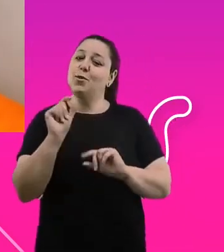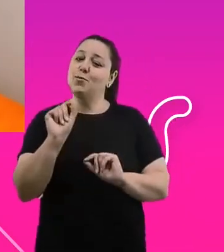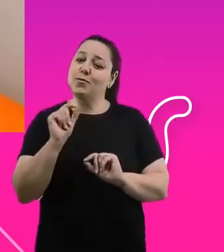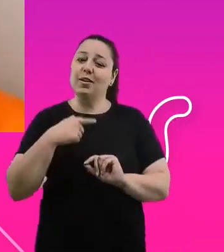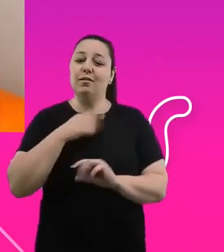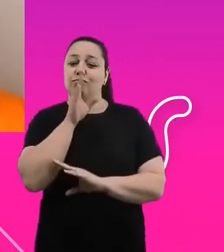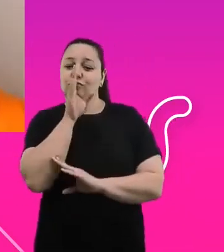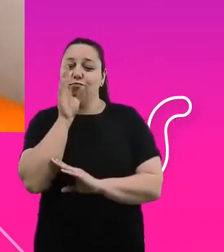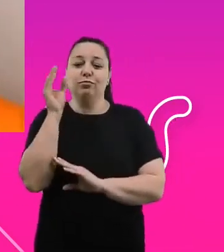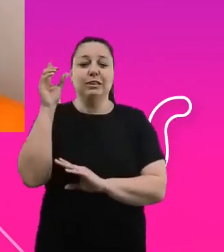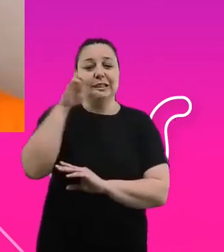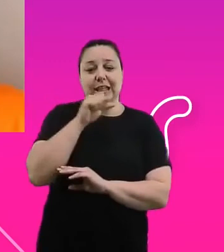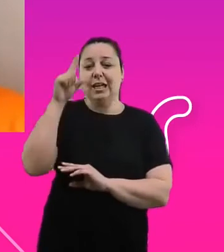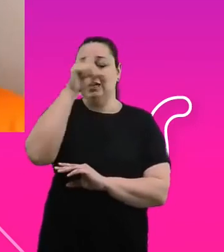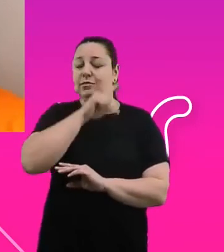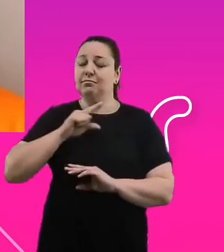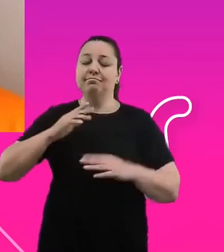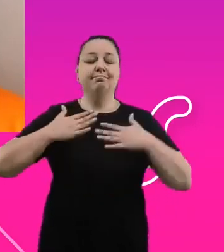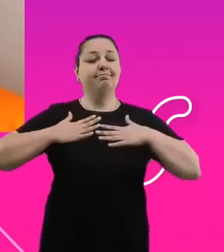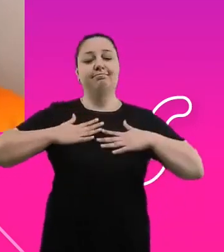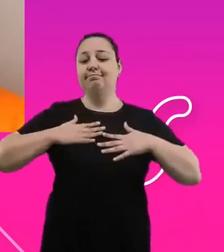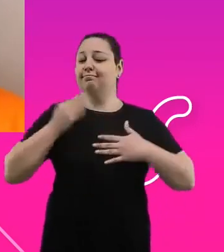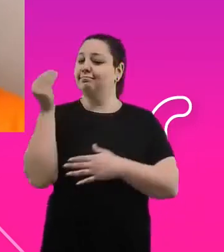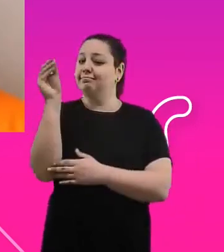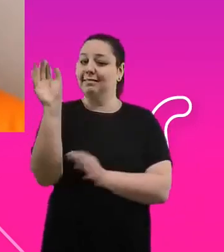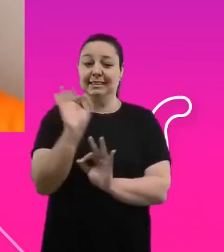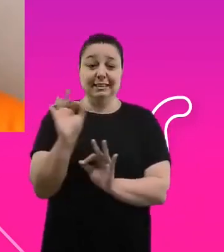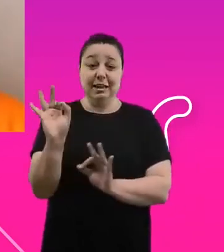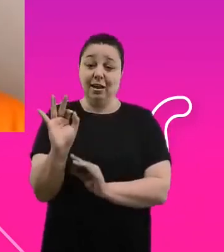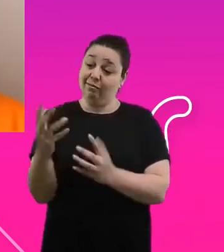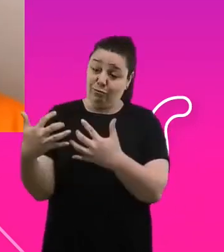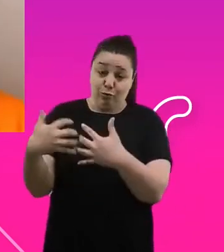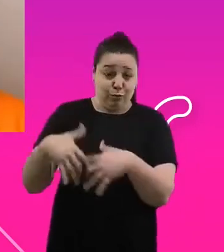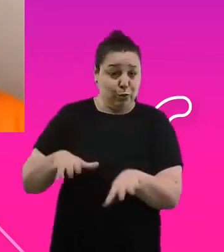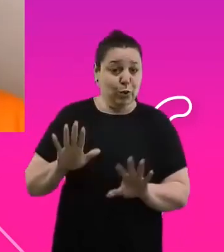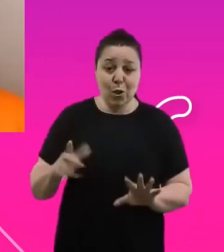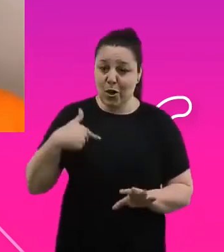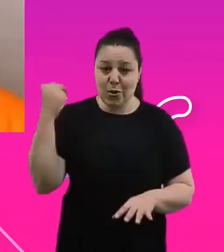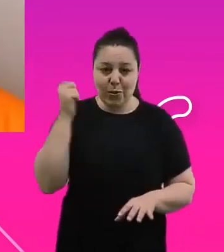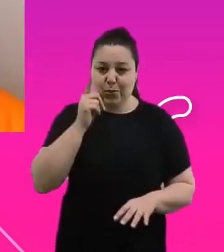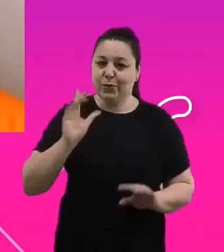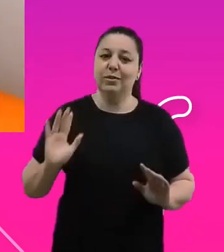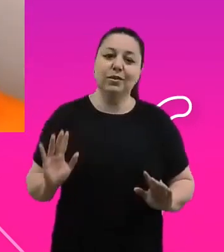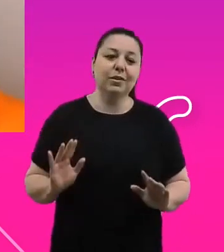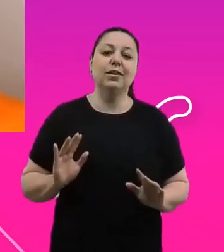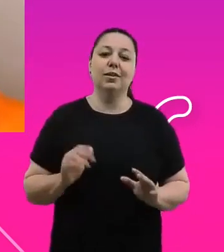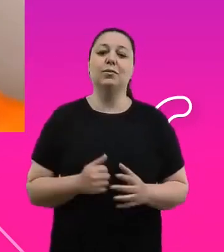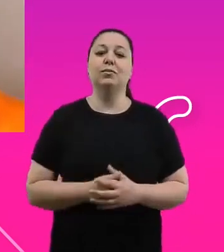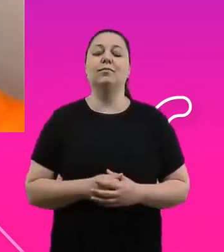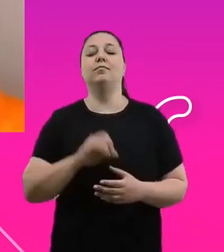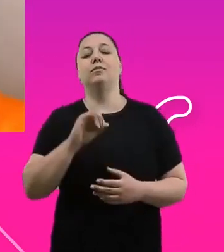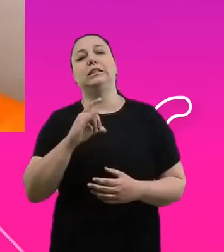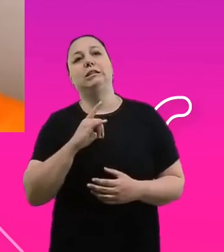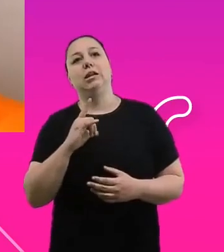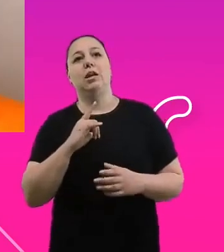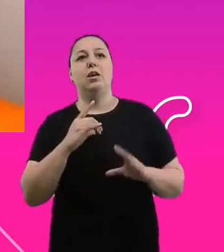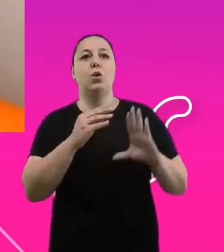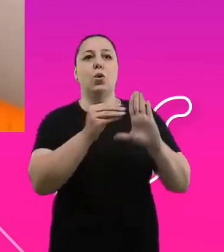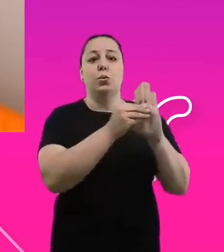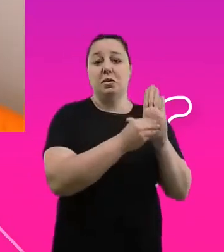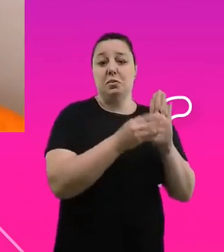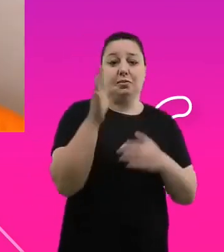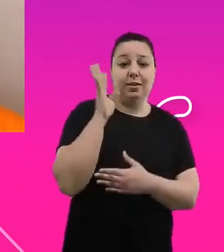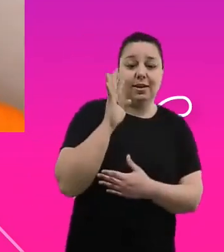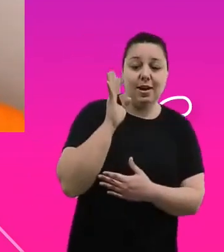para ninguém. Então, acho que isso já é um bom indicativo, né? De que se você faz um conteúdo legal, se você, né, tem ali